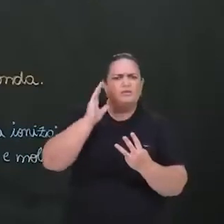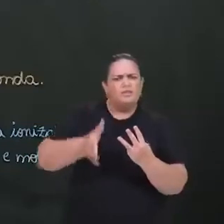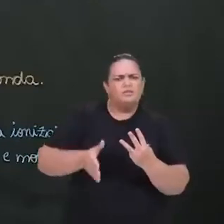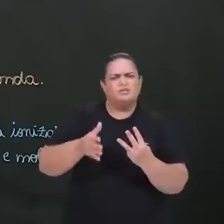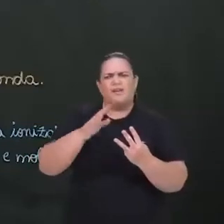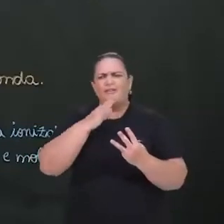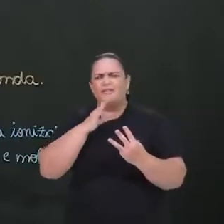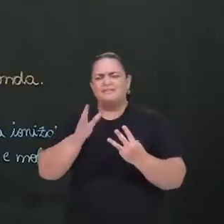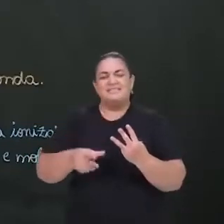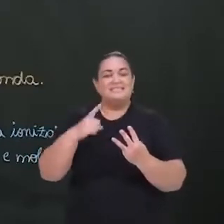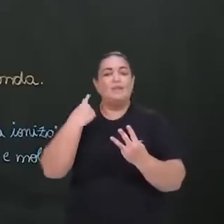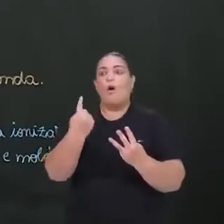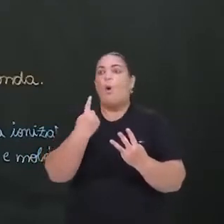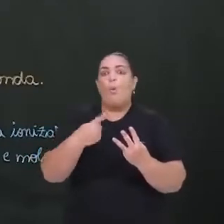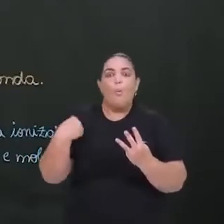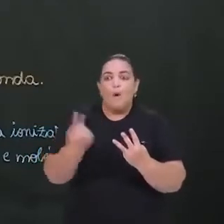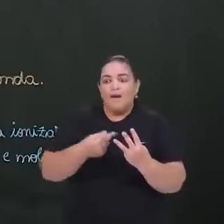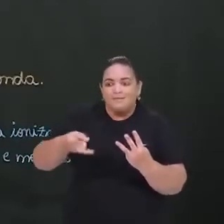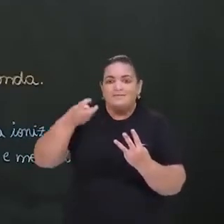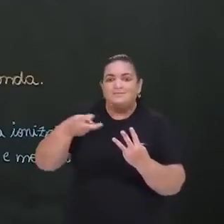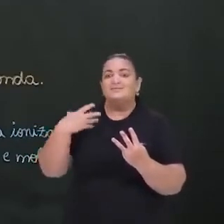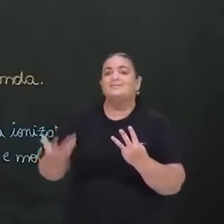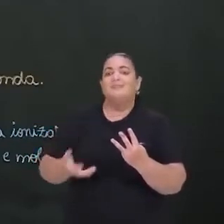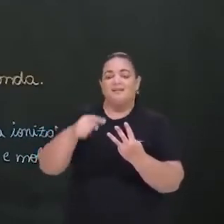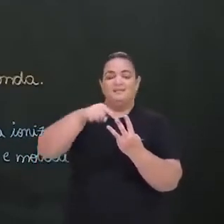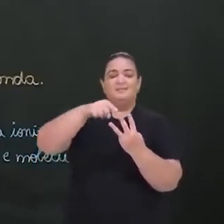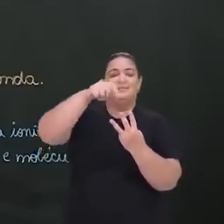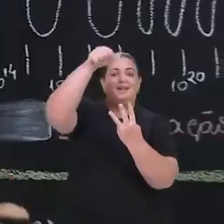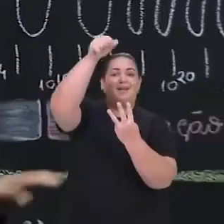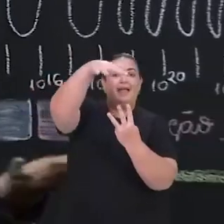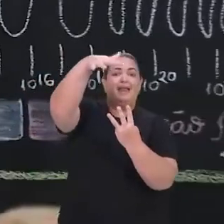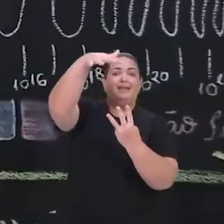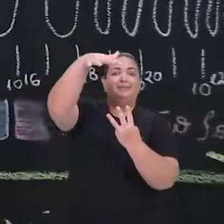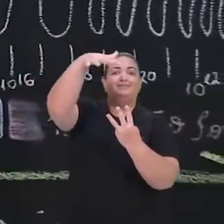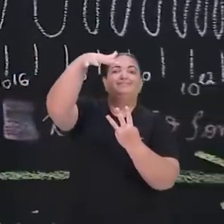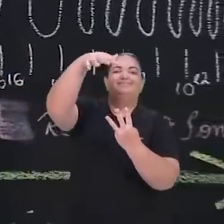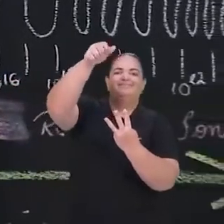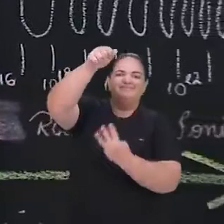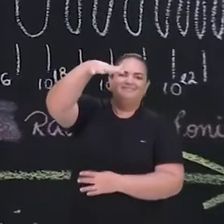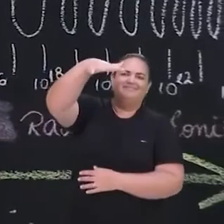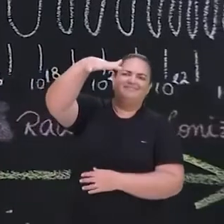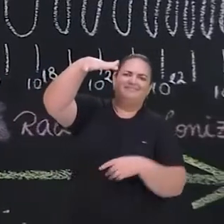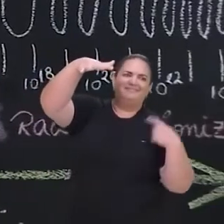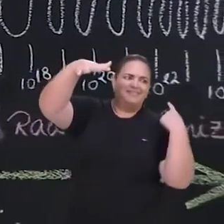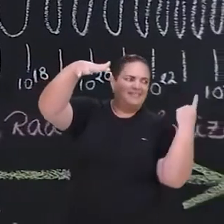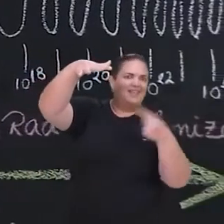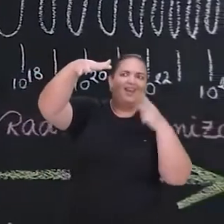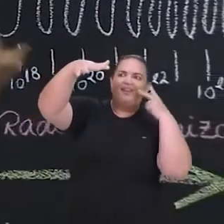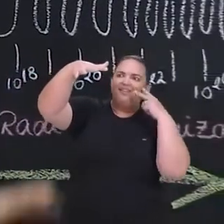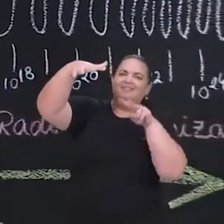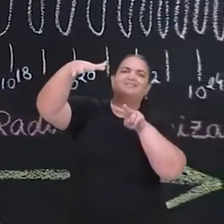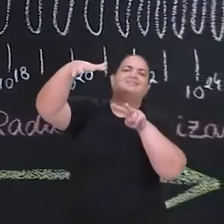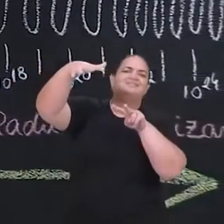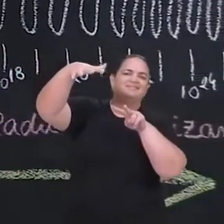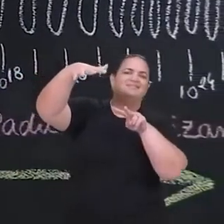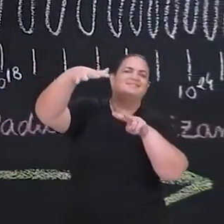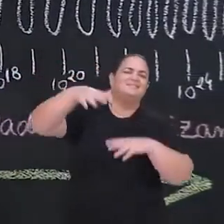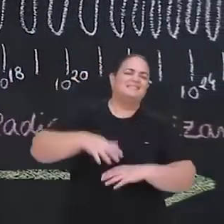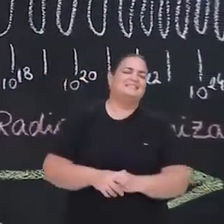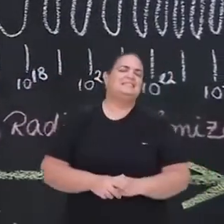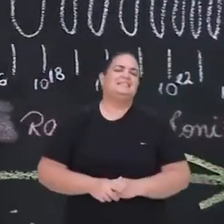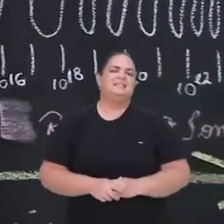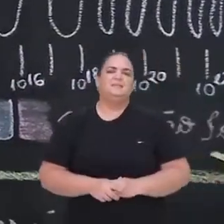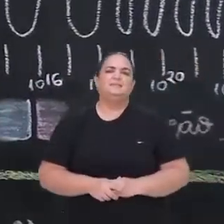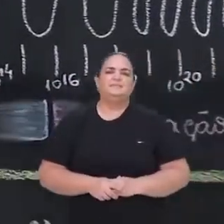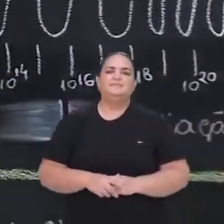uma visível. Enfim, quem é ela? A luz. O que seria da nossa visão sem a luz? A luz, ela é